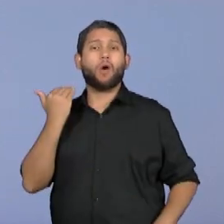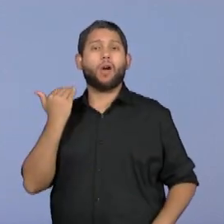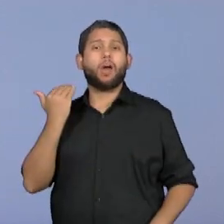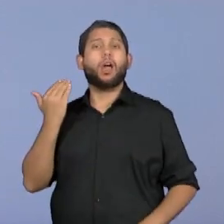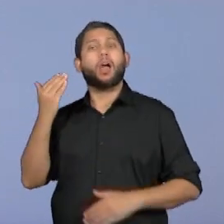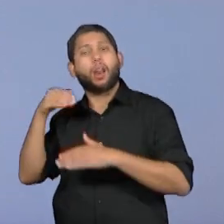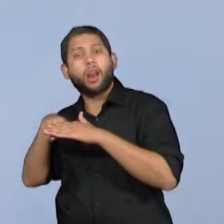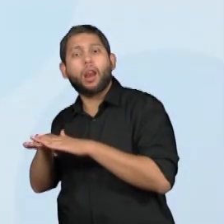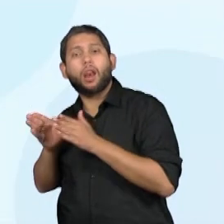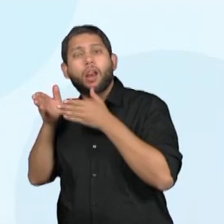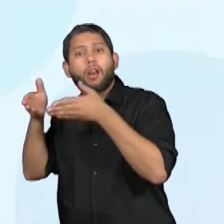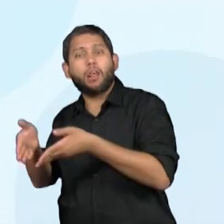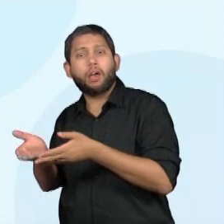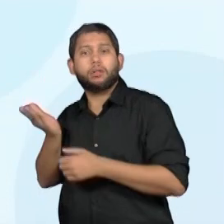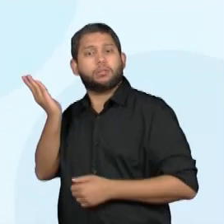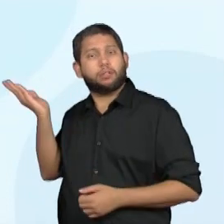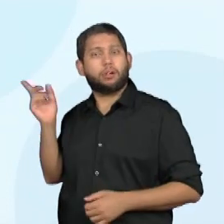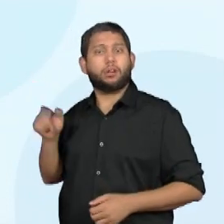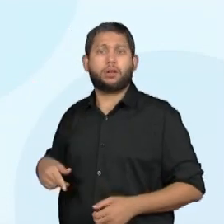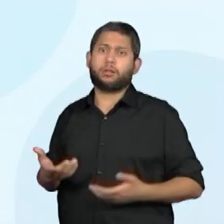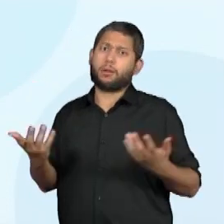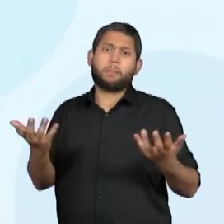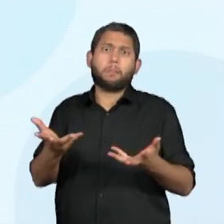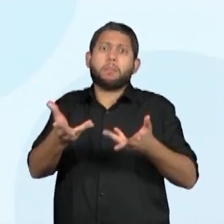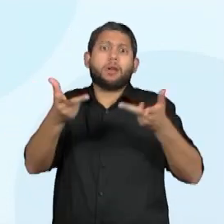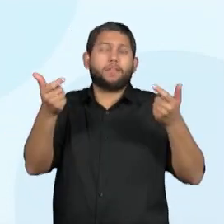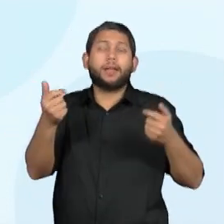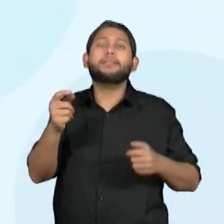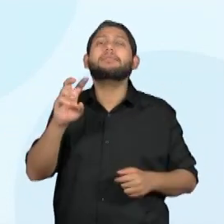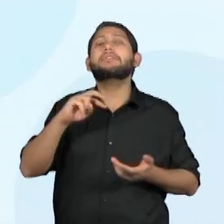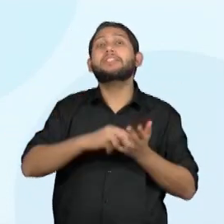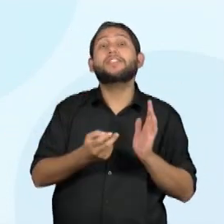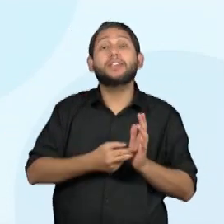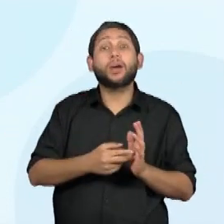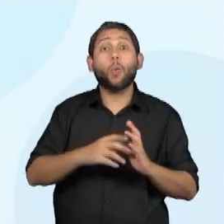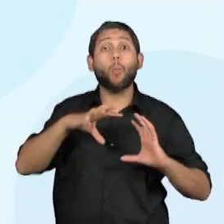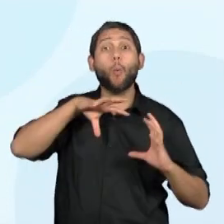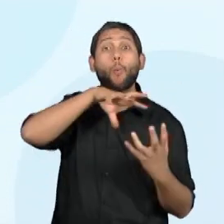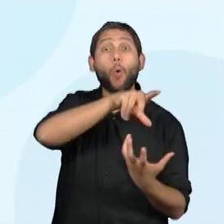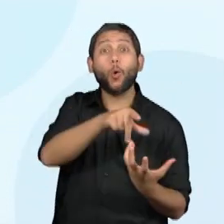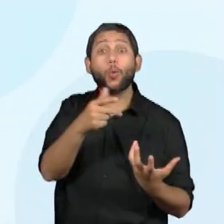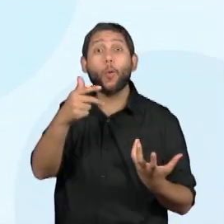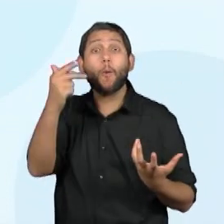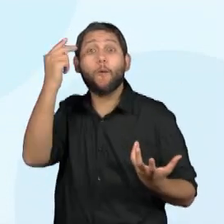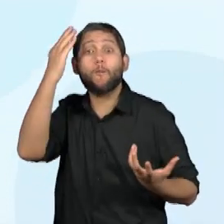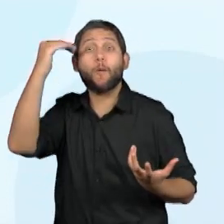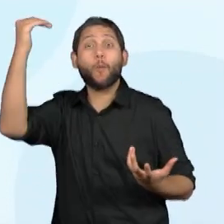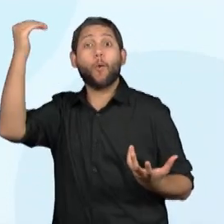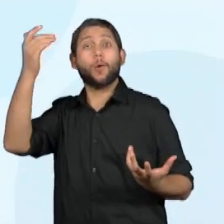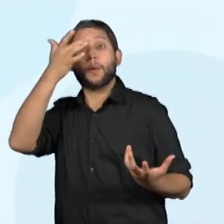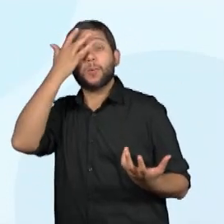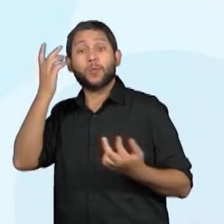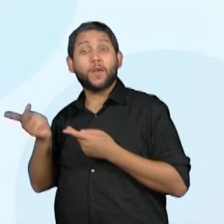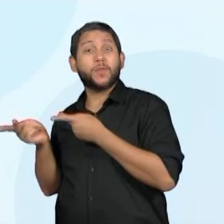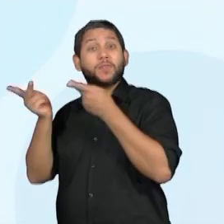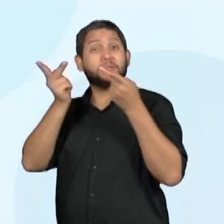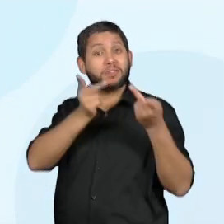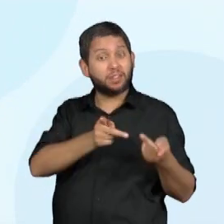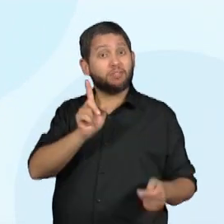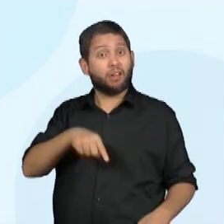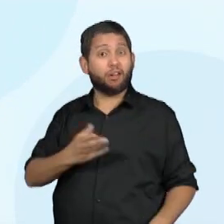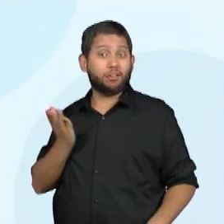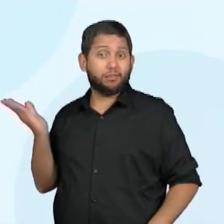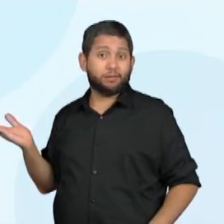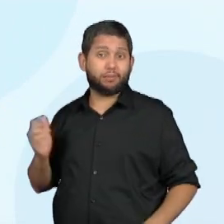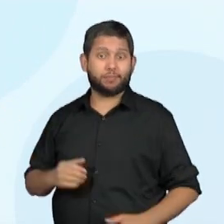lá, uma das maravilhas aí do mundo são as pirâmides. E a gente encontra aí nos